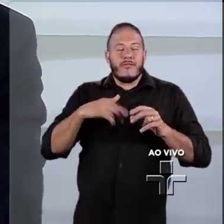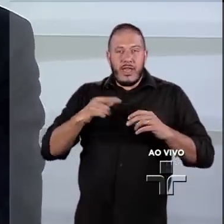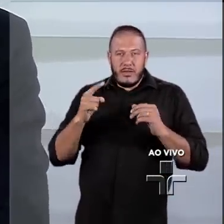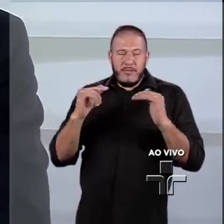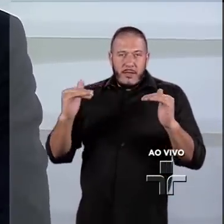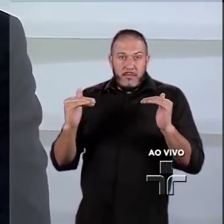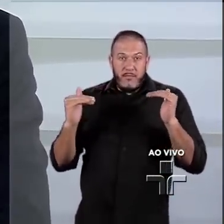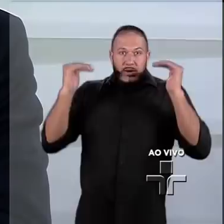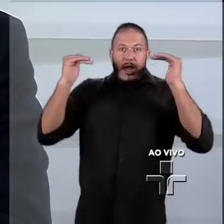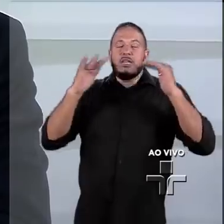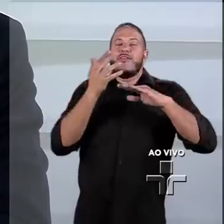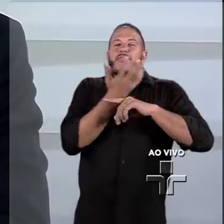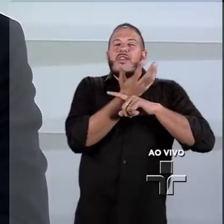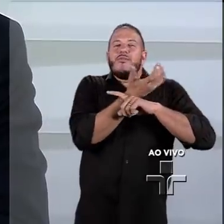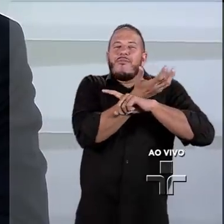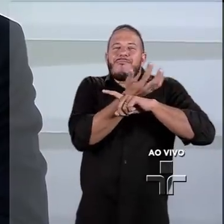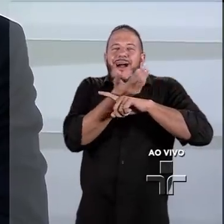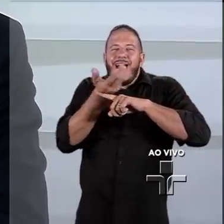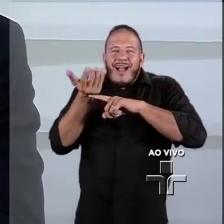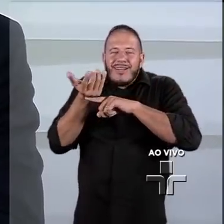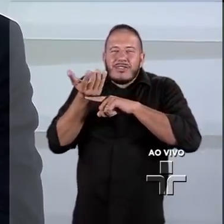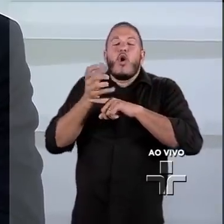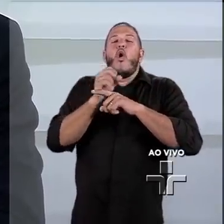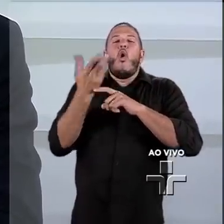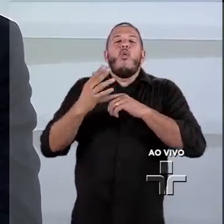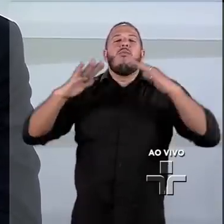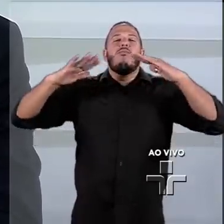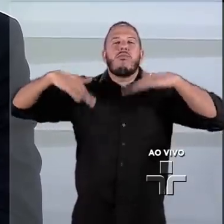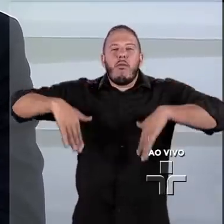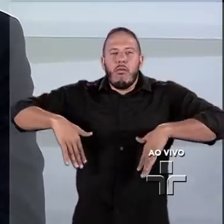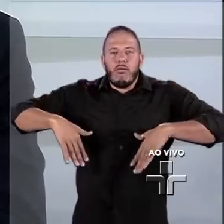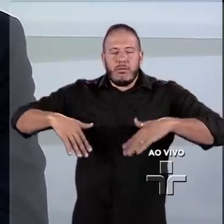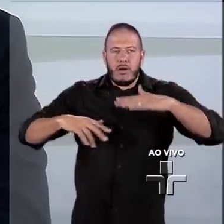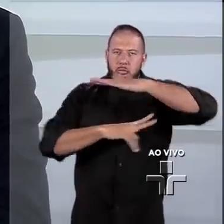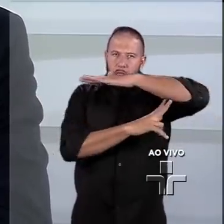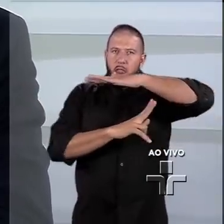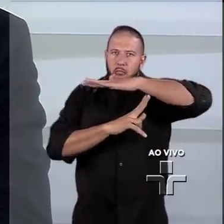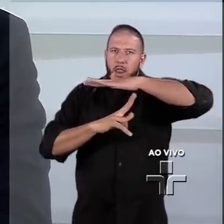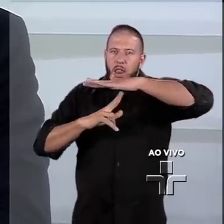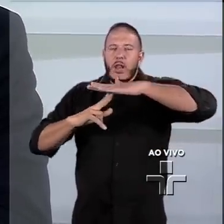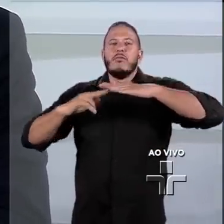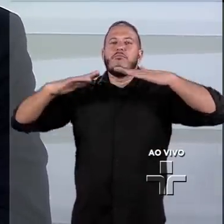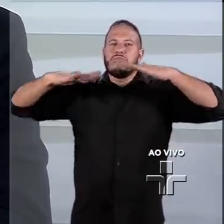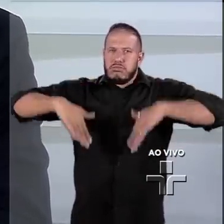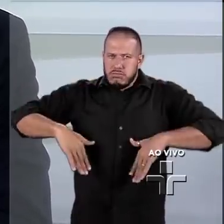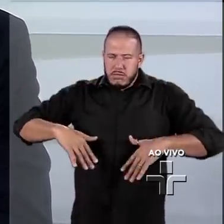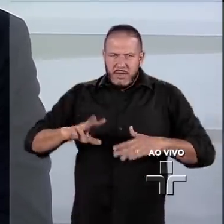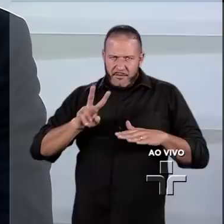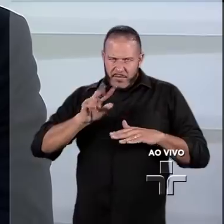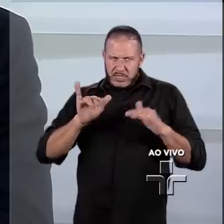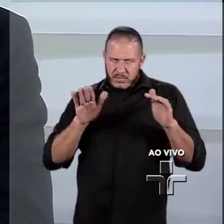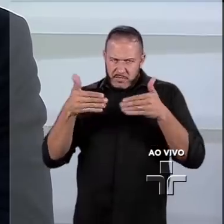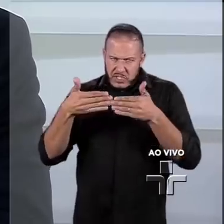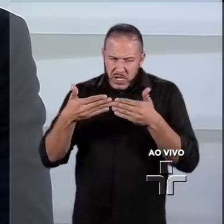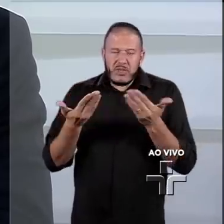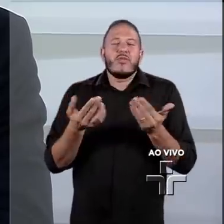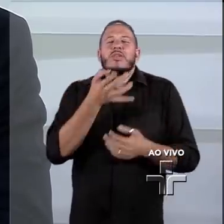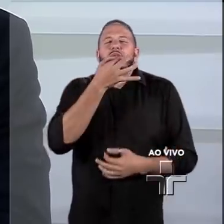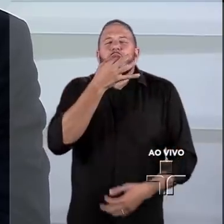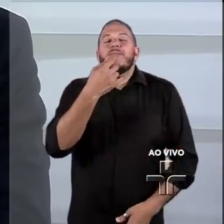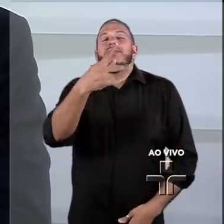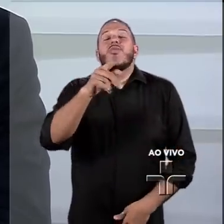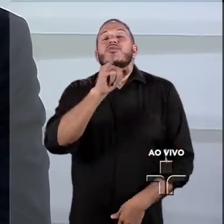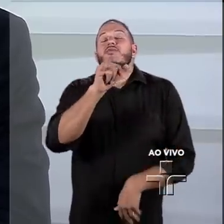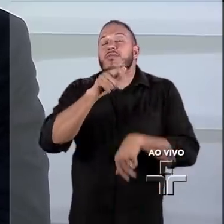ou ele será derrubado. Mas que ele será fechado. Qual é a sua visão, se você